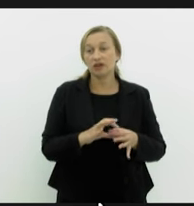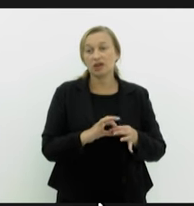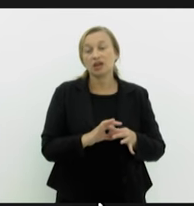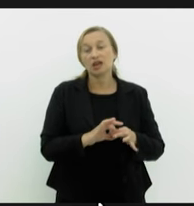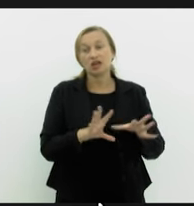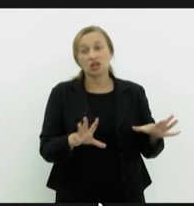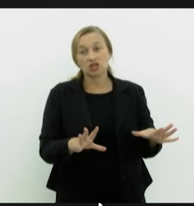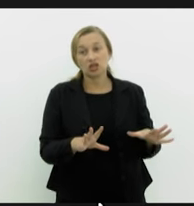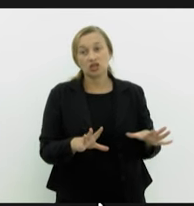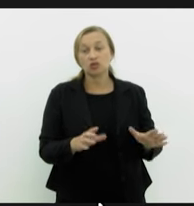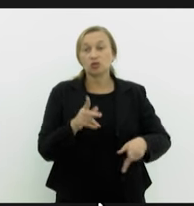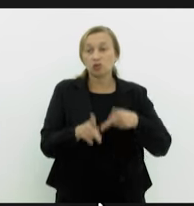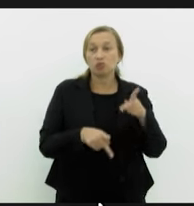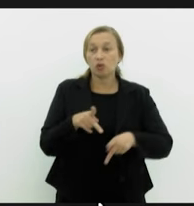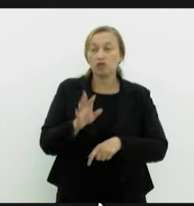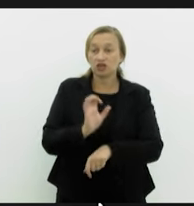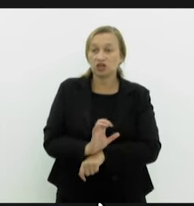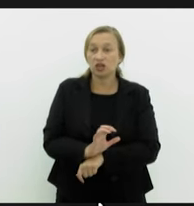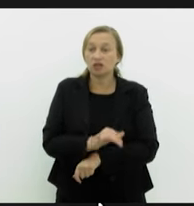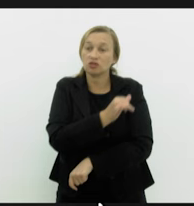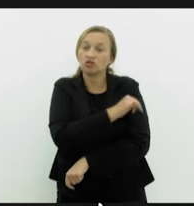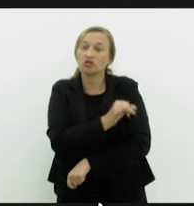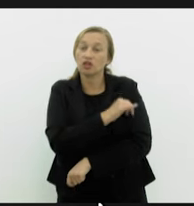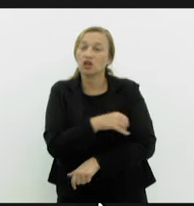né, com os serviços